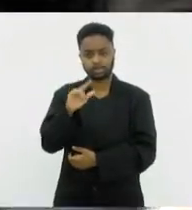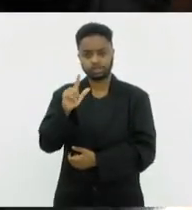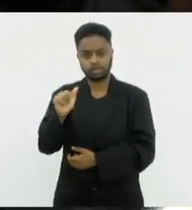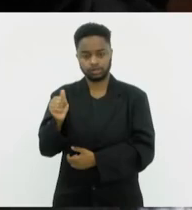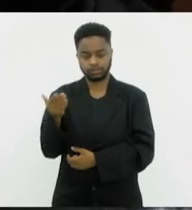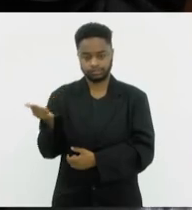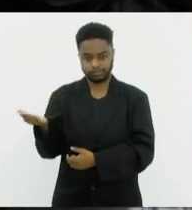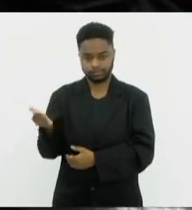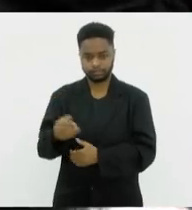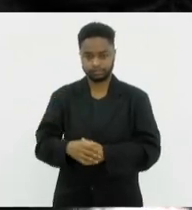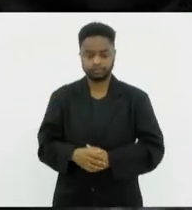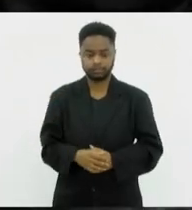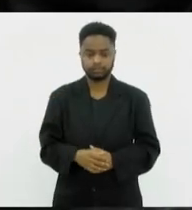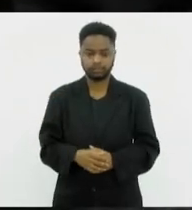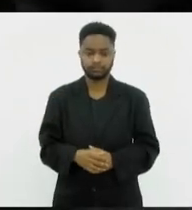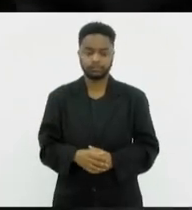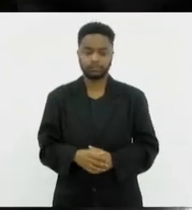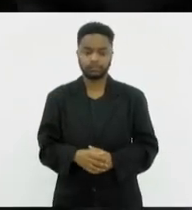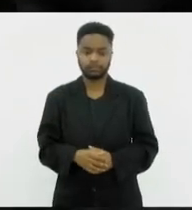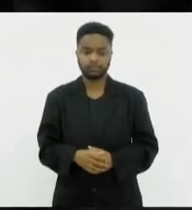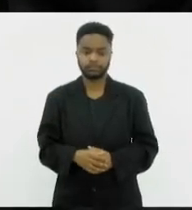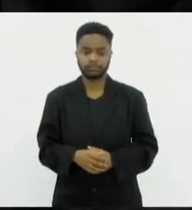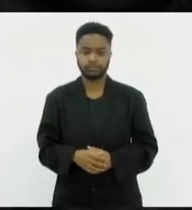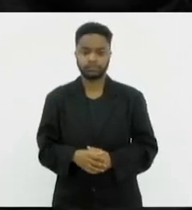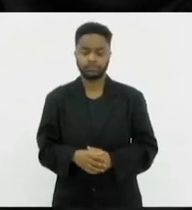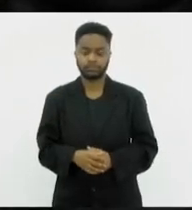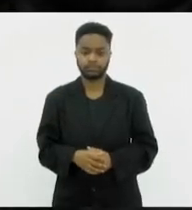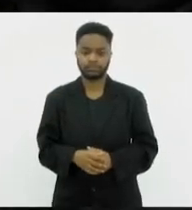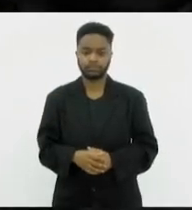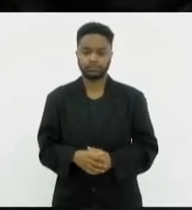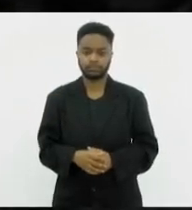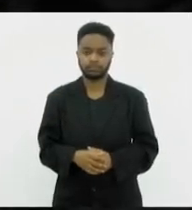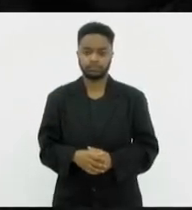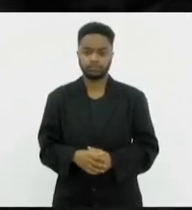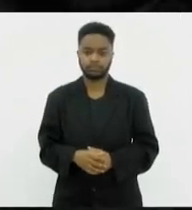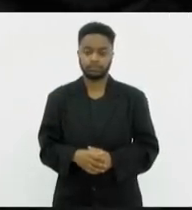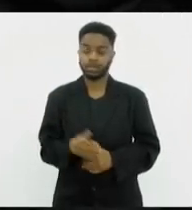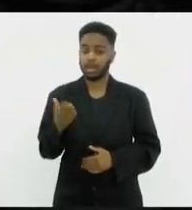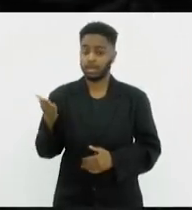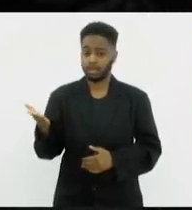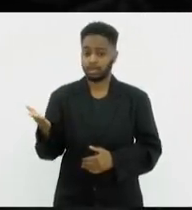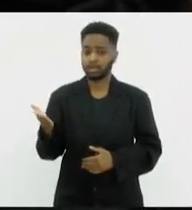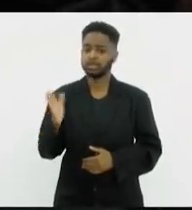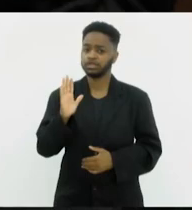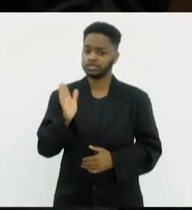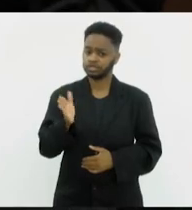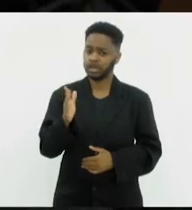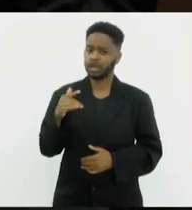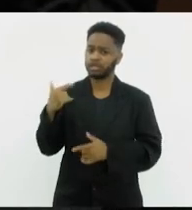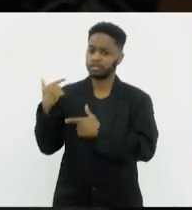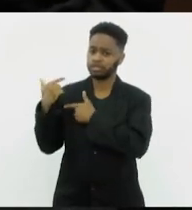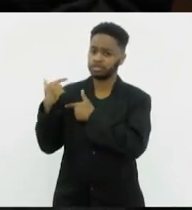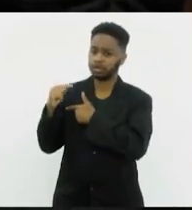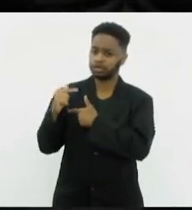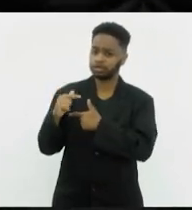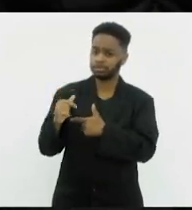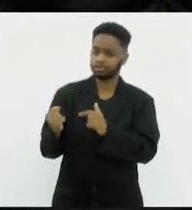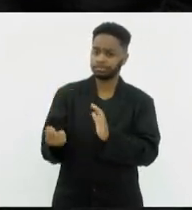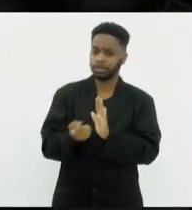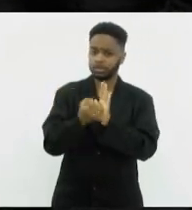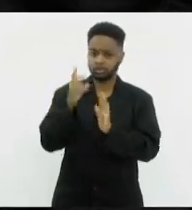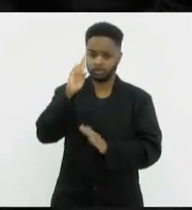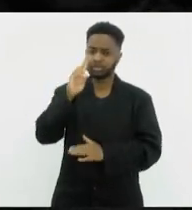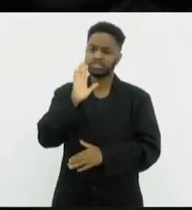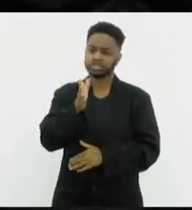Nunes. E deputado Átila Nunes tem uma tradição histórica... Ele já ultrapassou